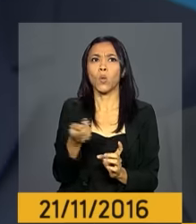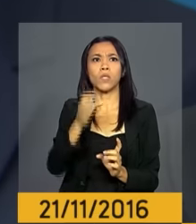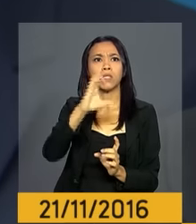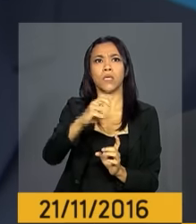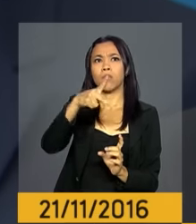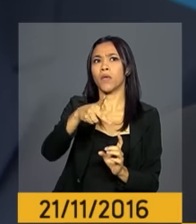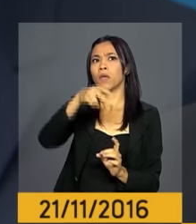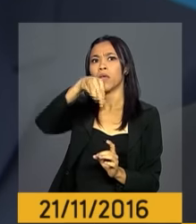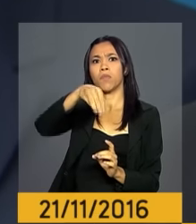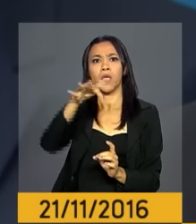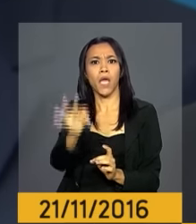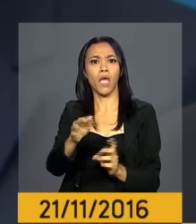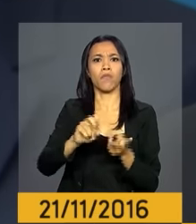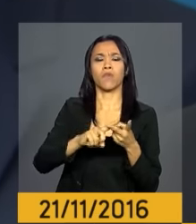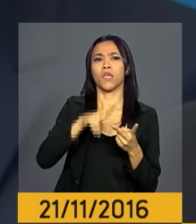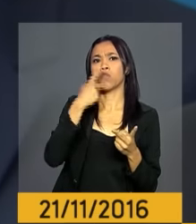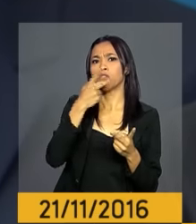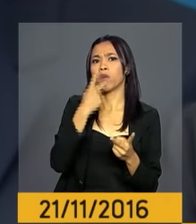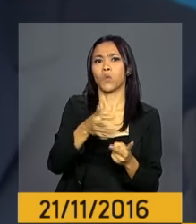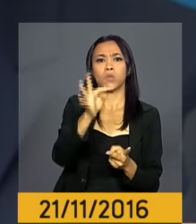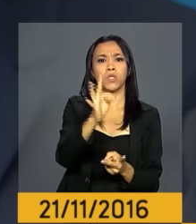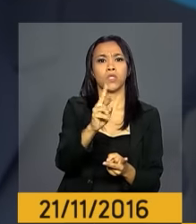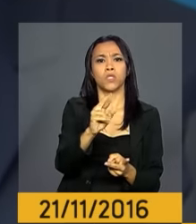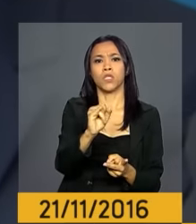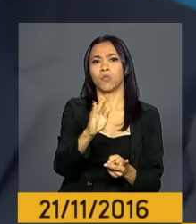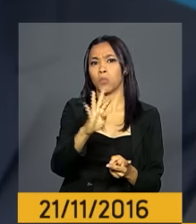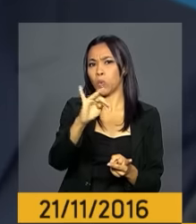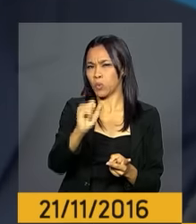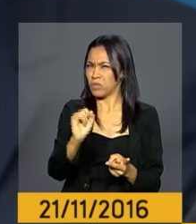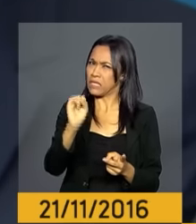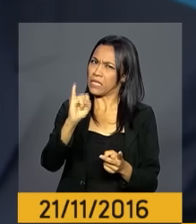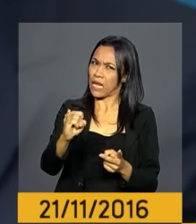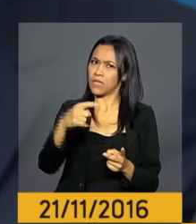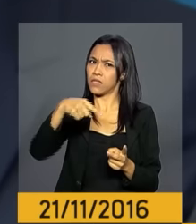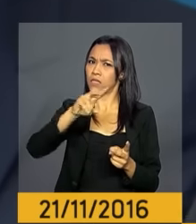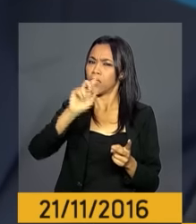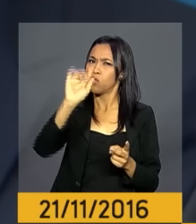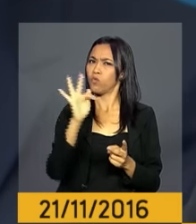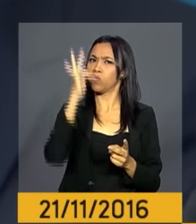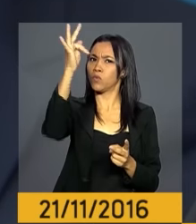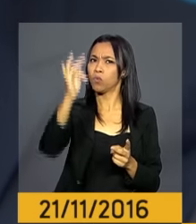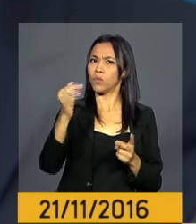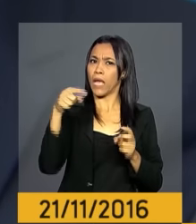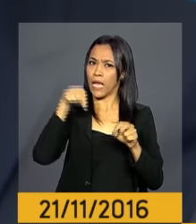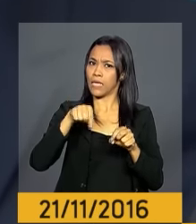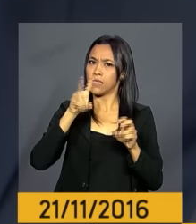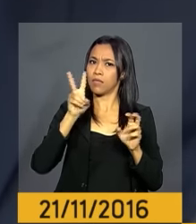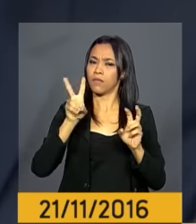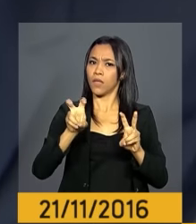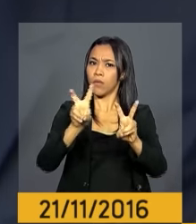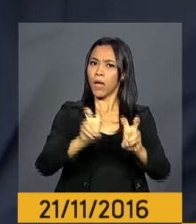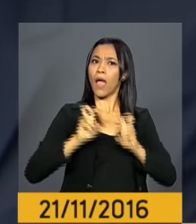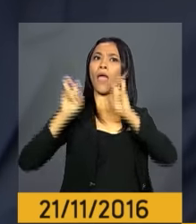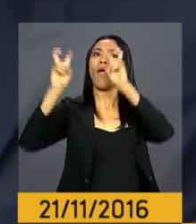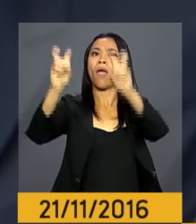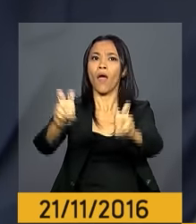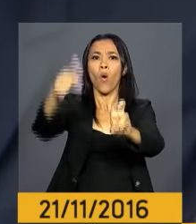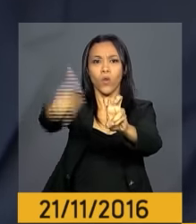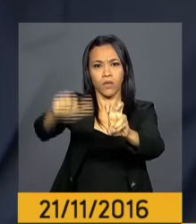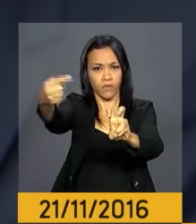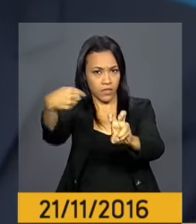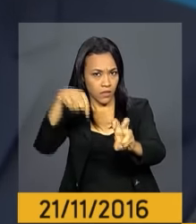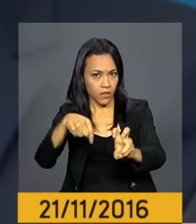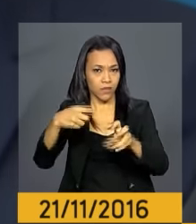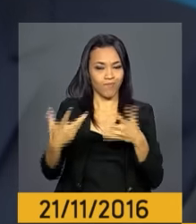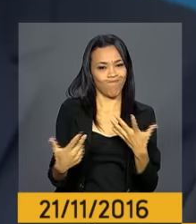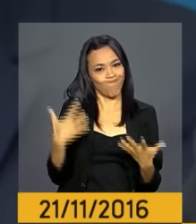Diz o Meirelles, será que um dia nós vamos precisar? Não sabemos, mas nós estamos trabalhando para que não haja necessidade, tendo em vista,